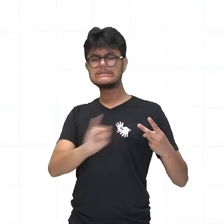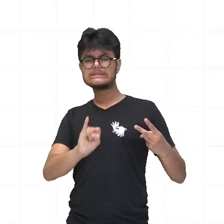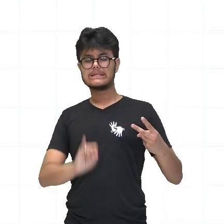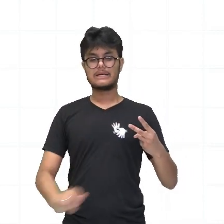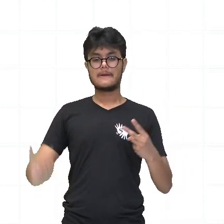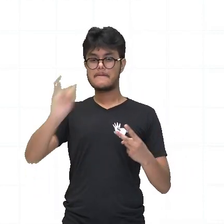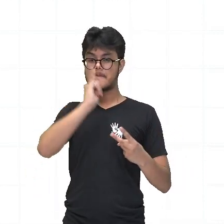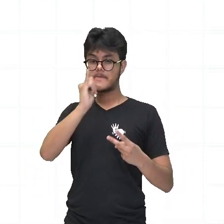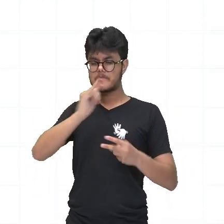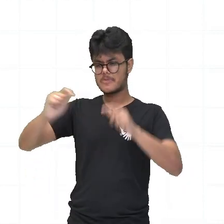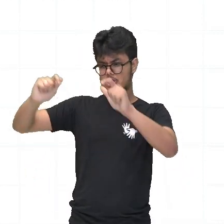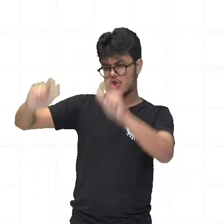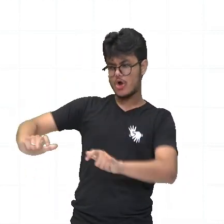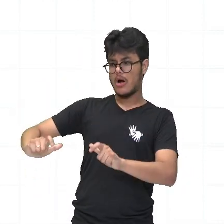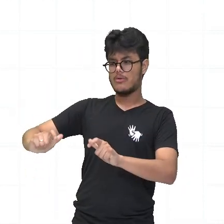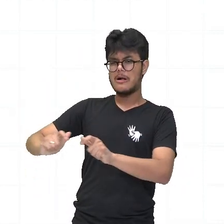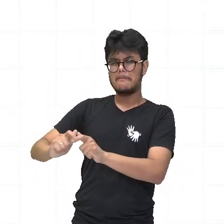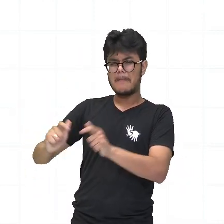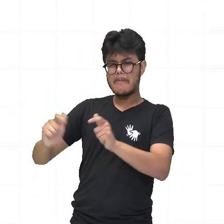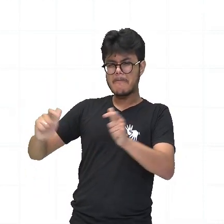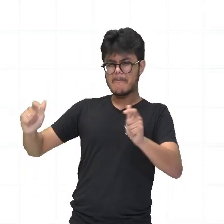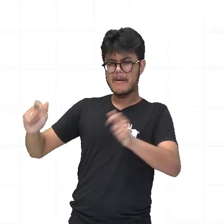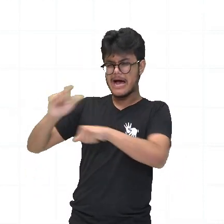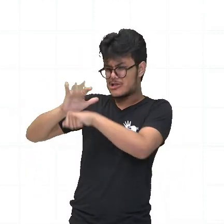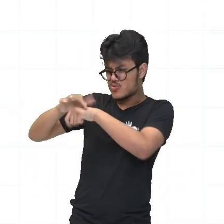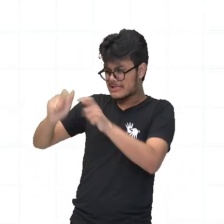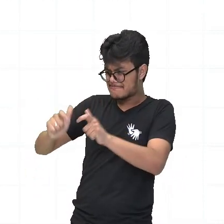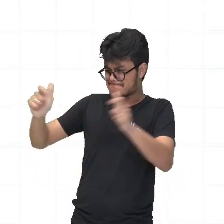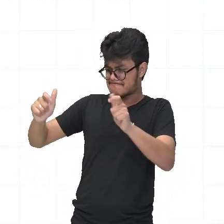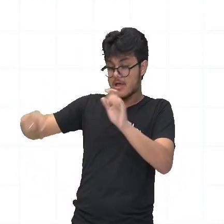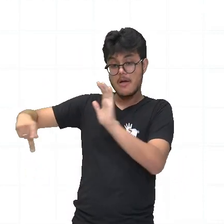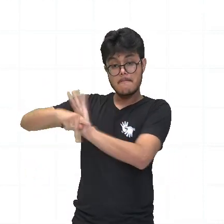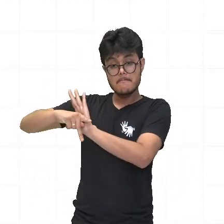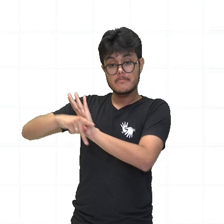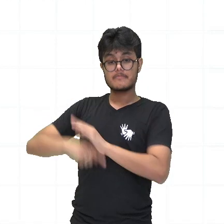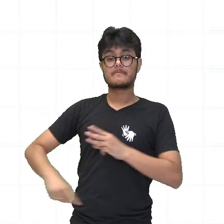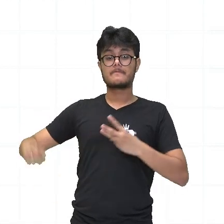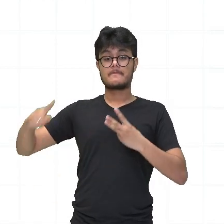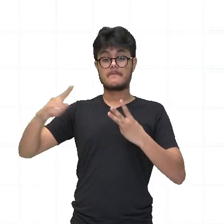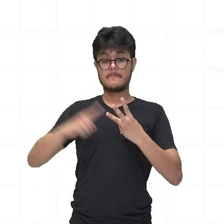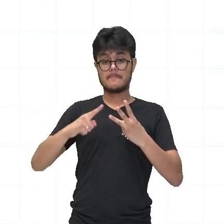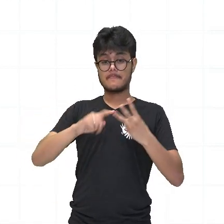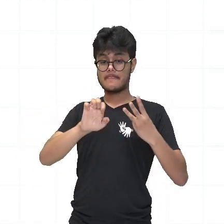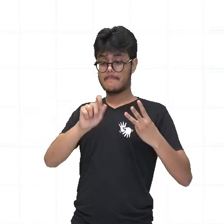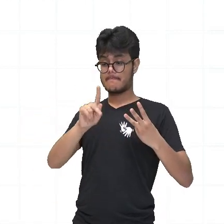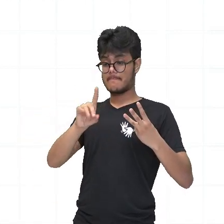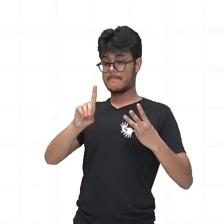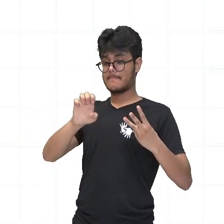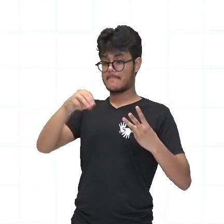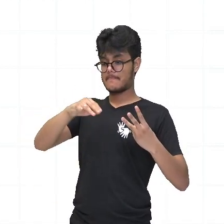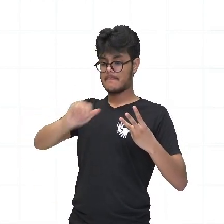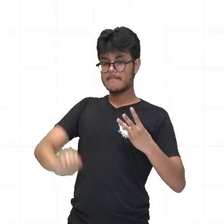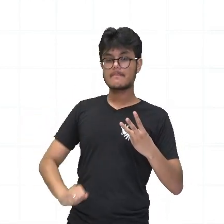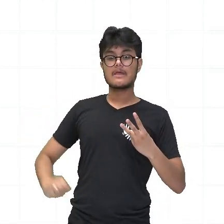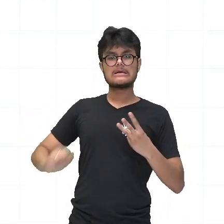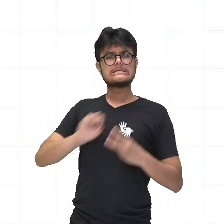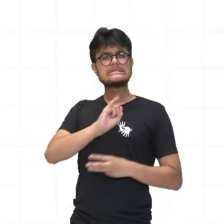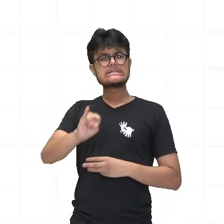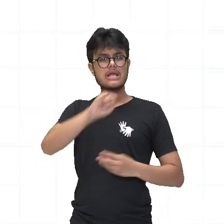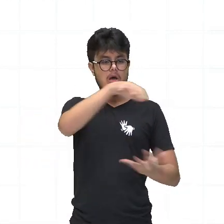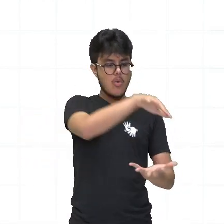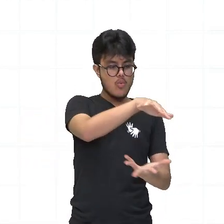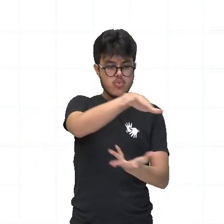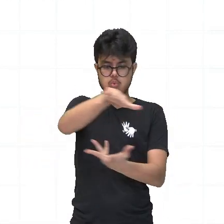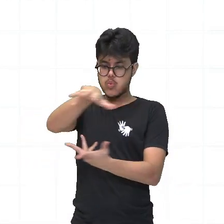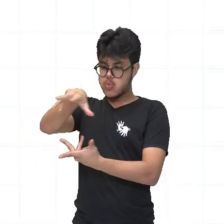determinada região, é uma epidemia. E se nós temos muitos casos dessa doença que se espalham